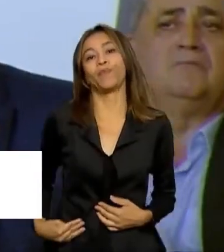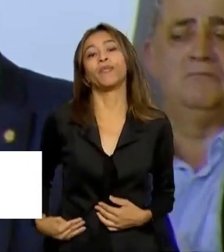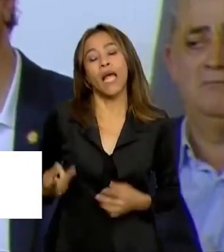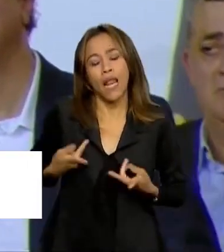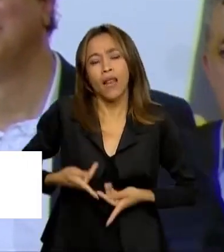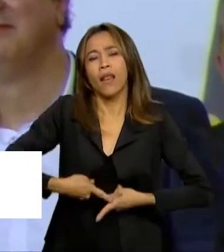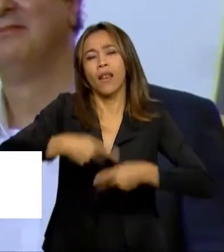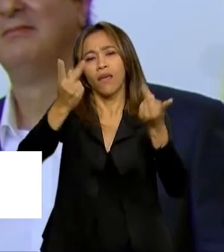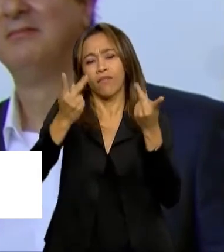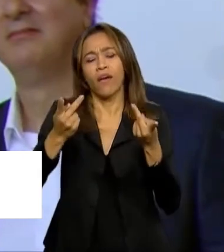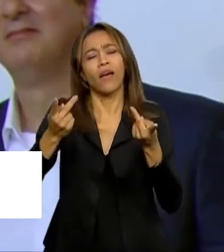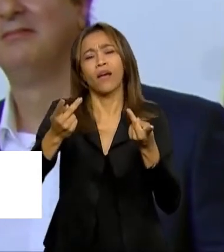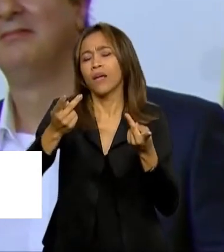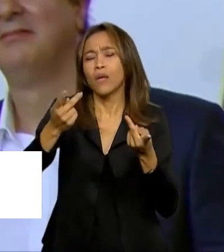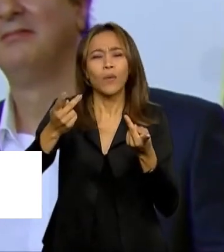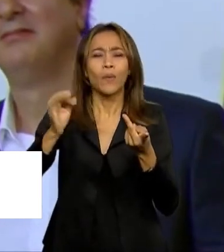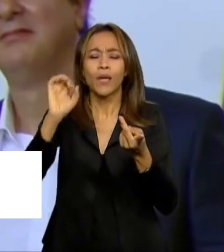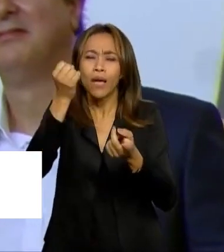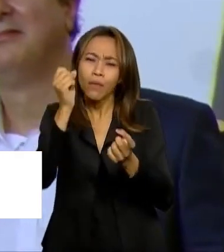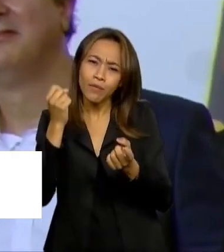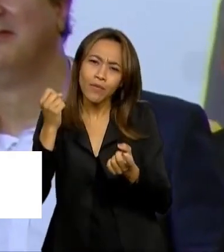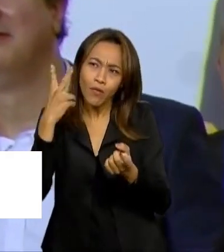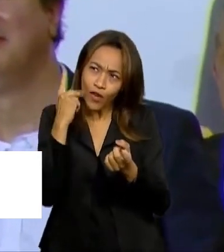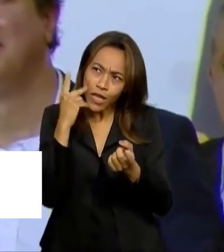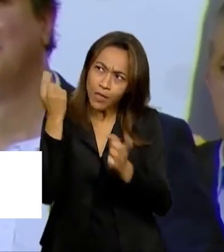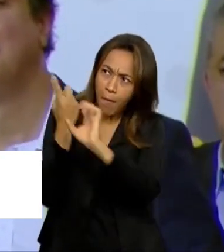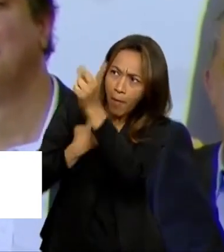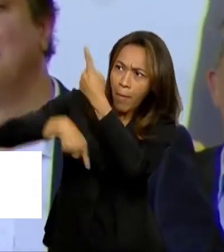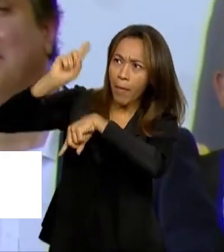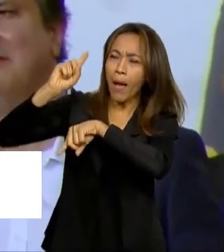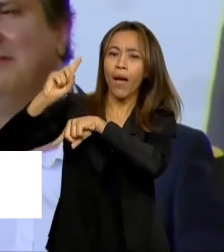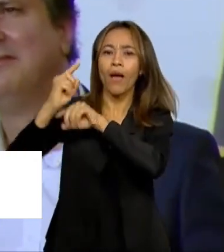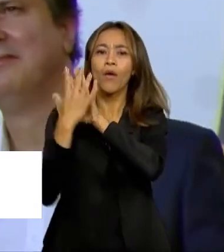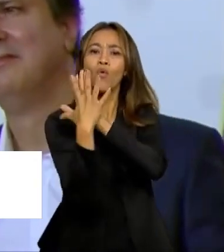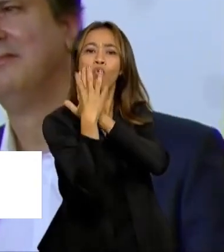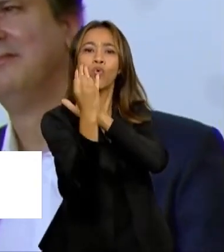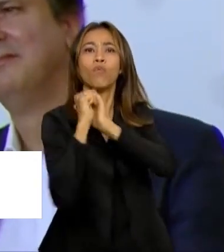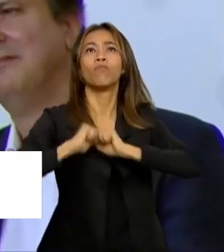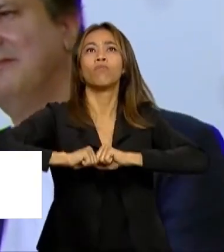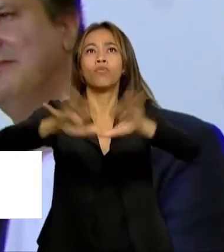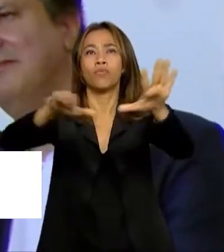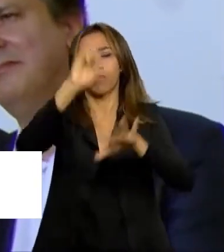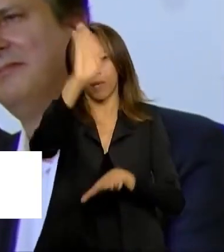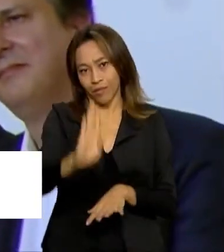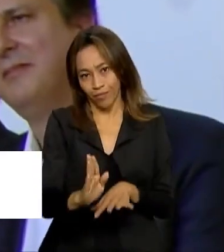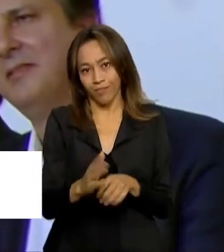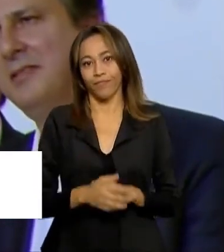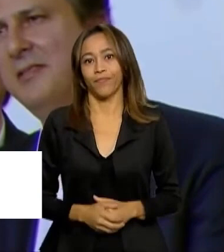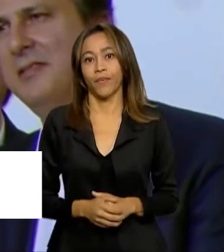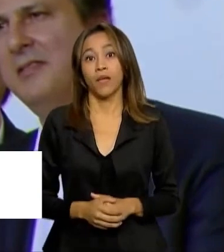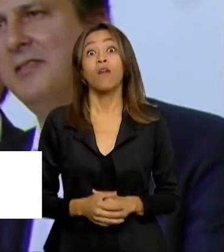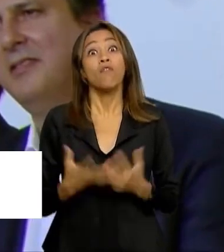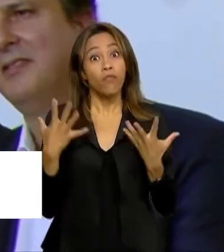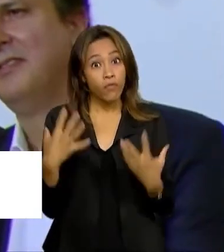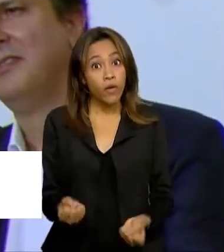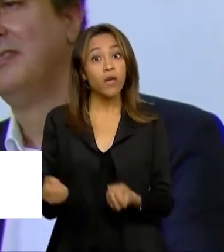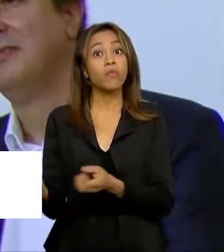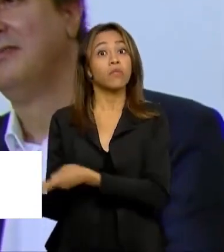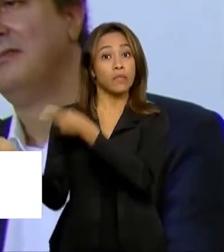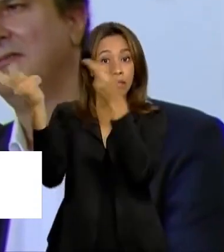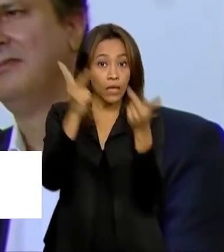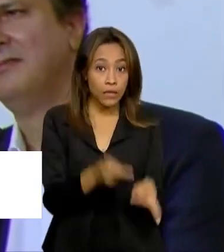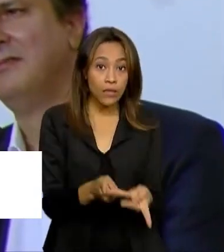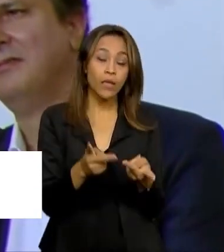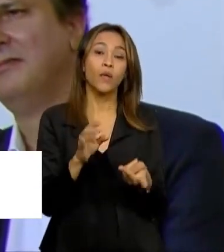experiência bem-sucedida do Ceará. E aqui, gente, nós vamos trazer o ITA